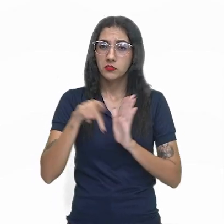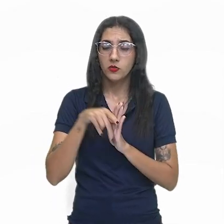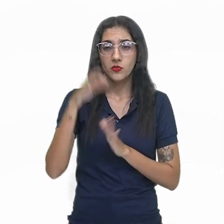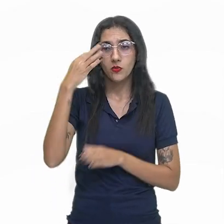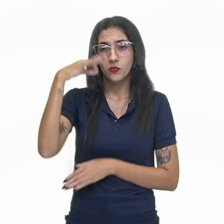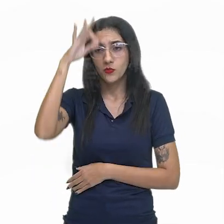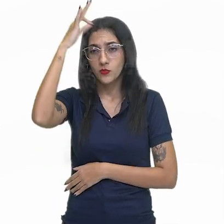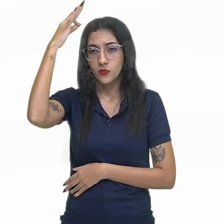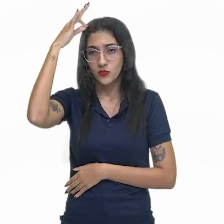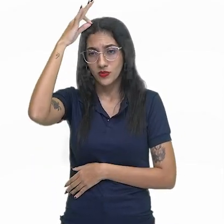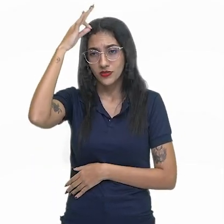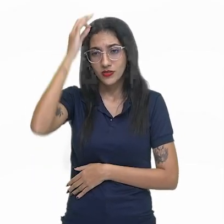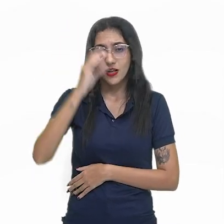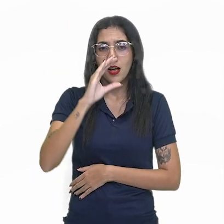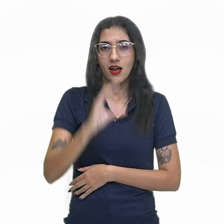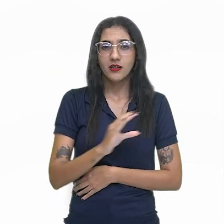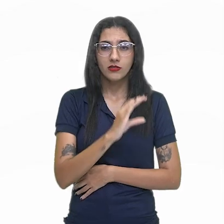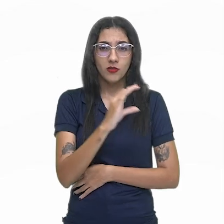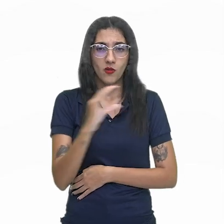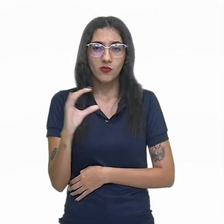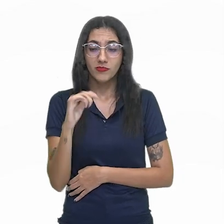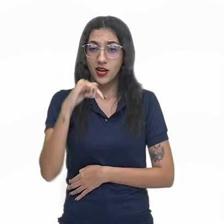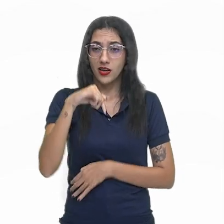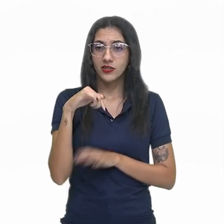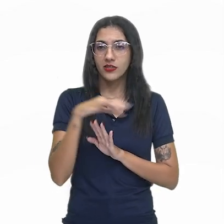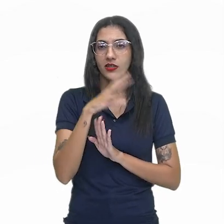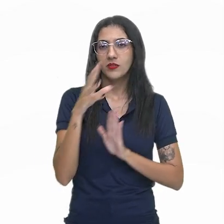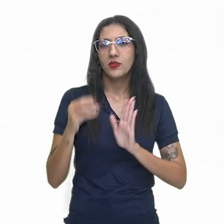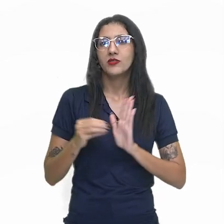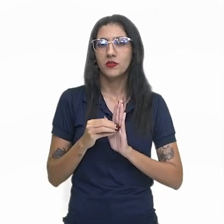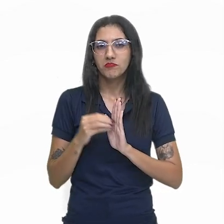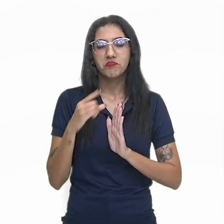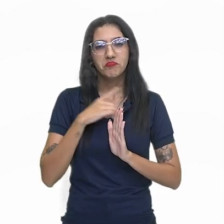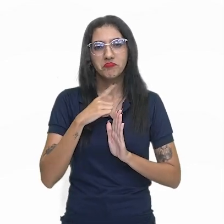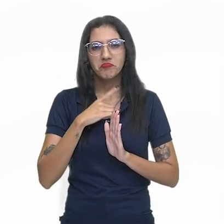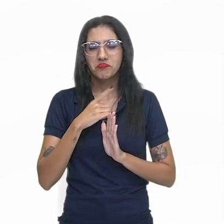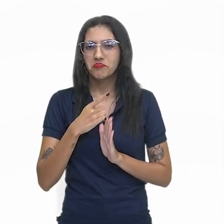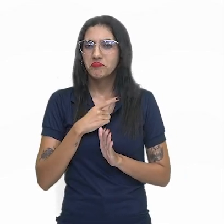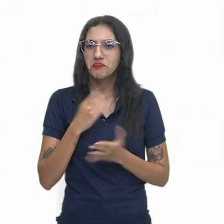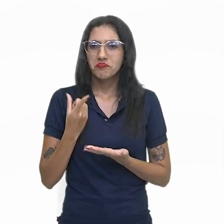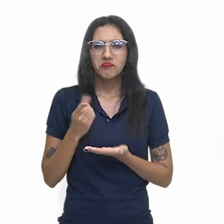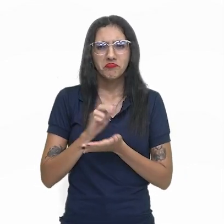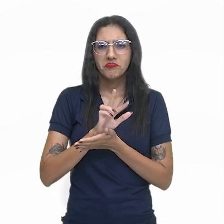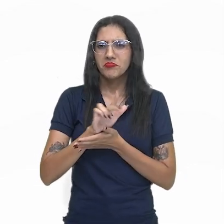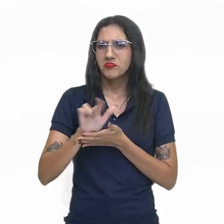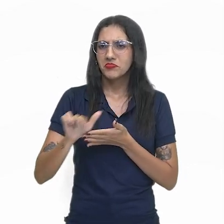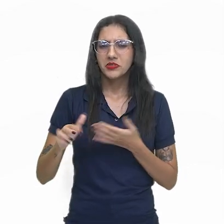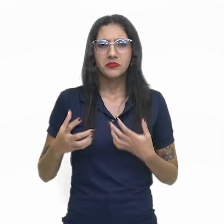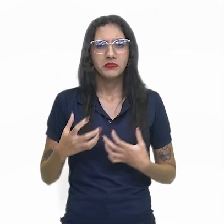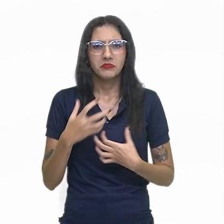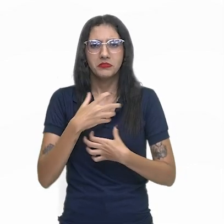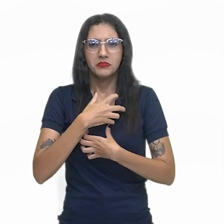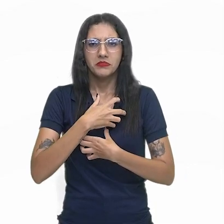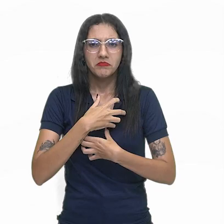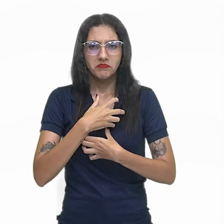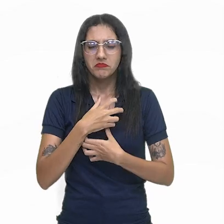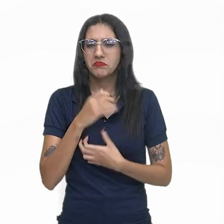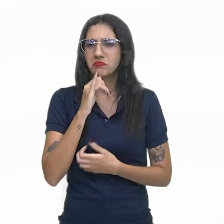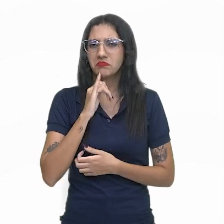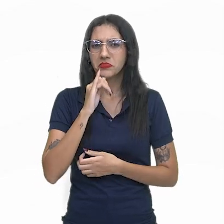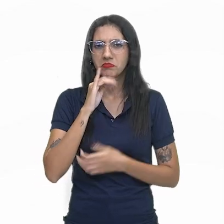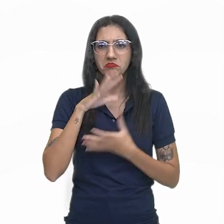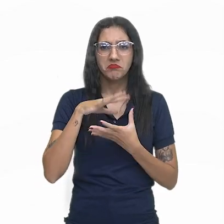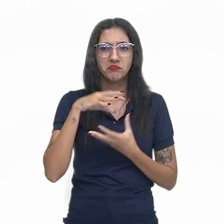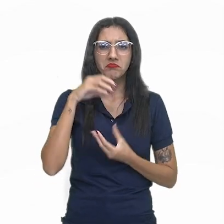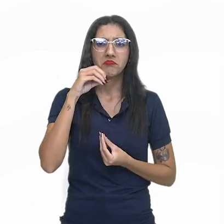católicos dos povos aqui na Amazônia e cultivam expressivas crenças em seres